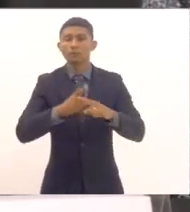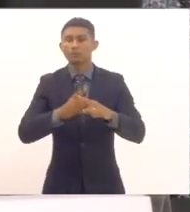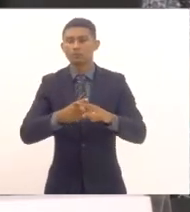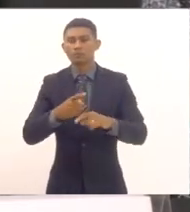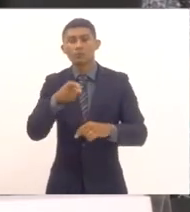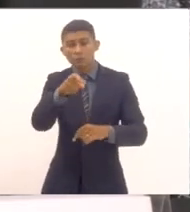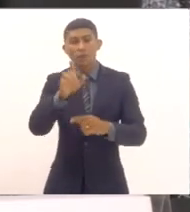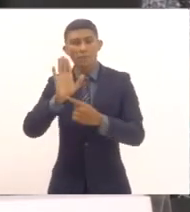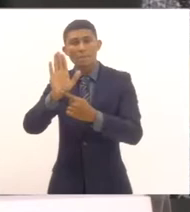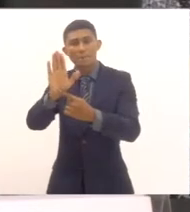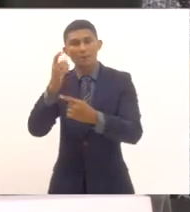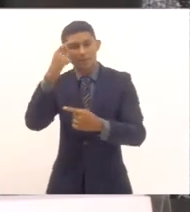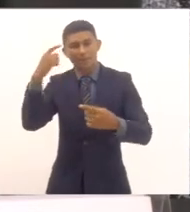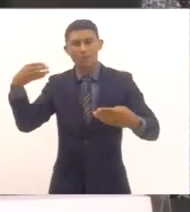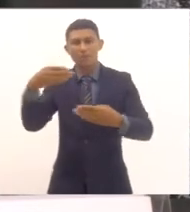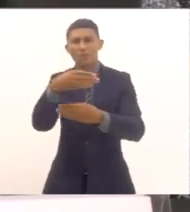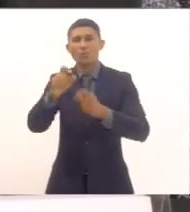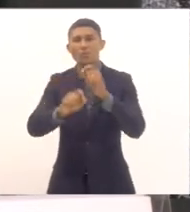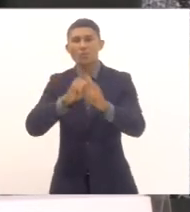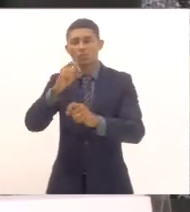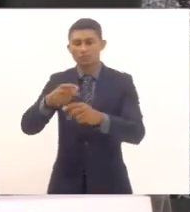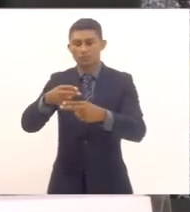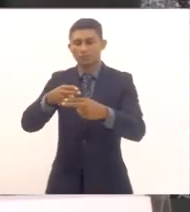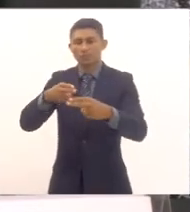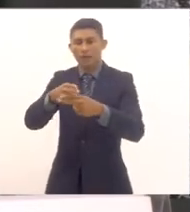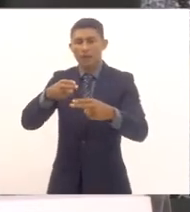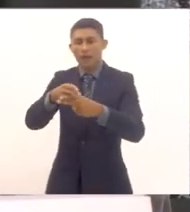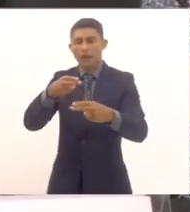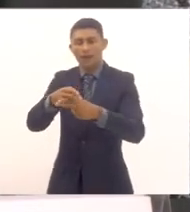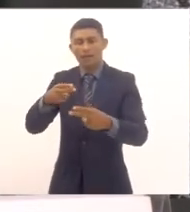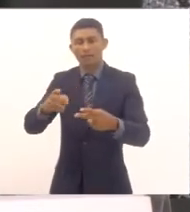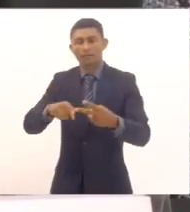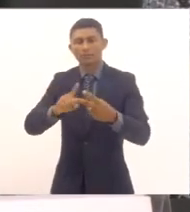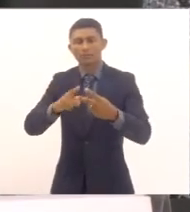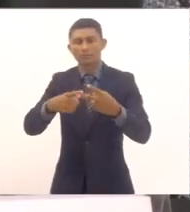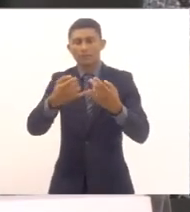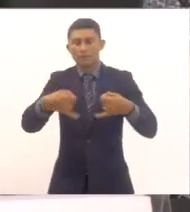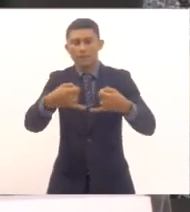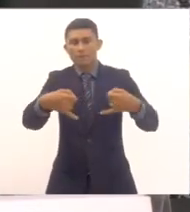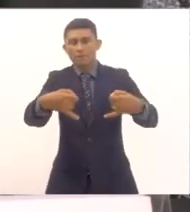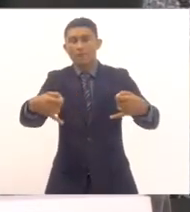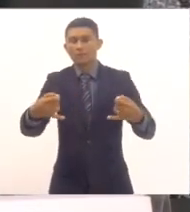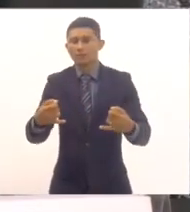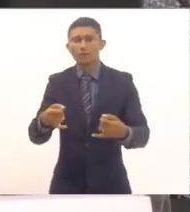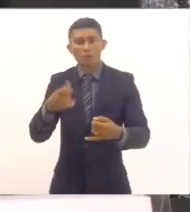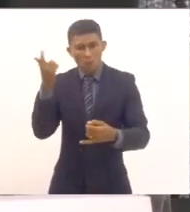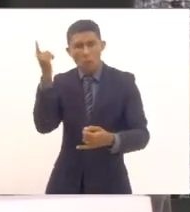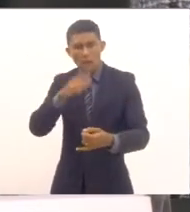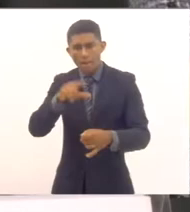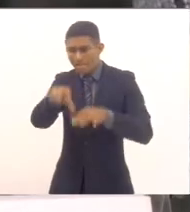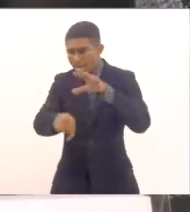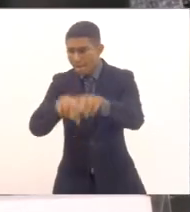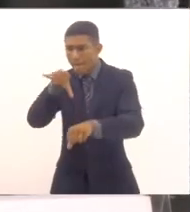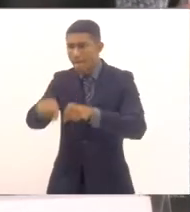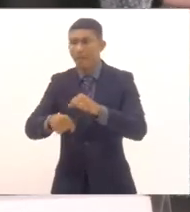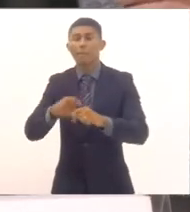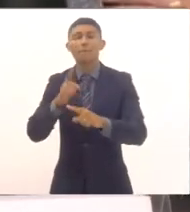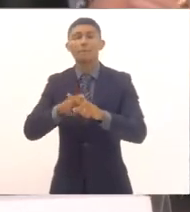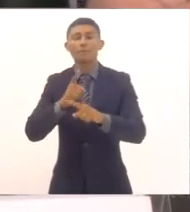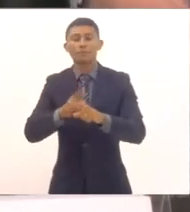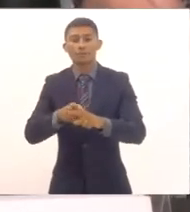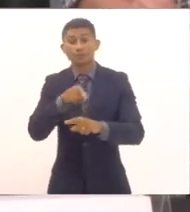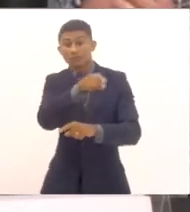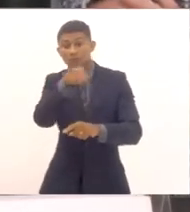facas aquele x é de certa deriva dessa ação naquela região mas na medida que os senhores